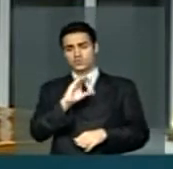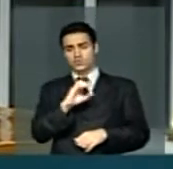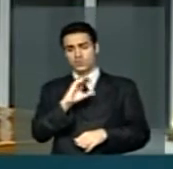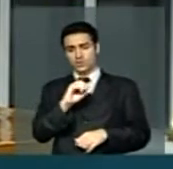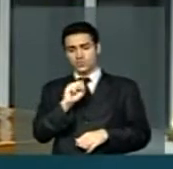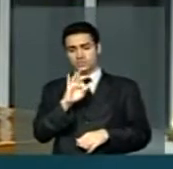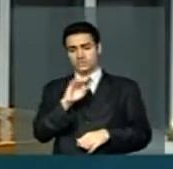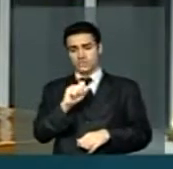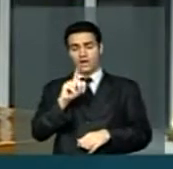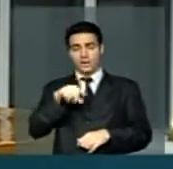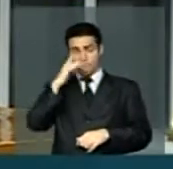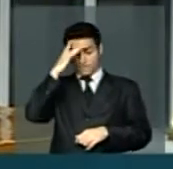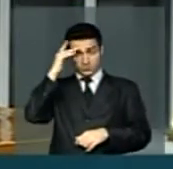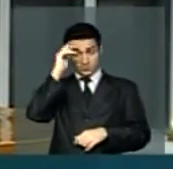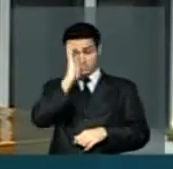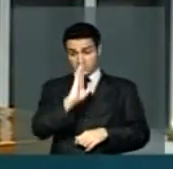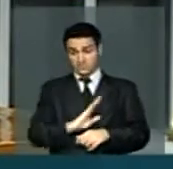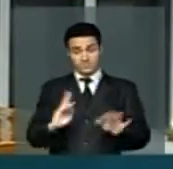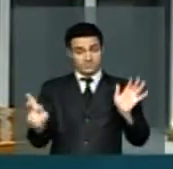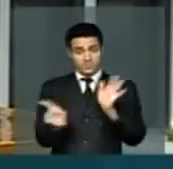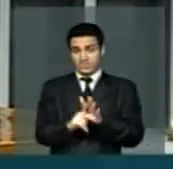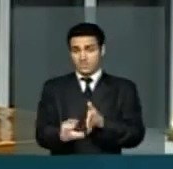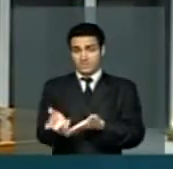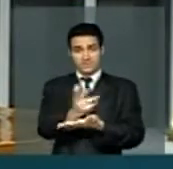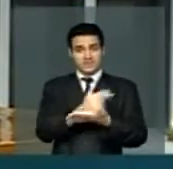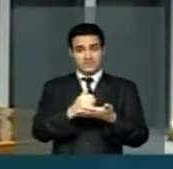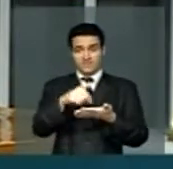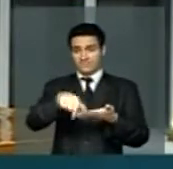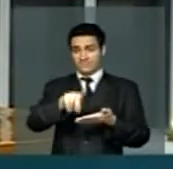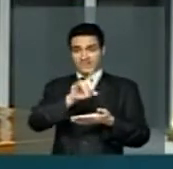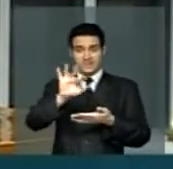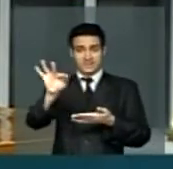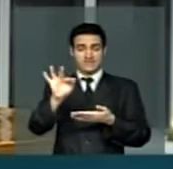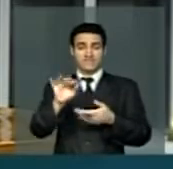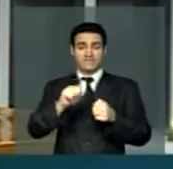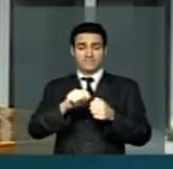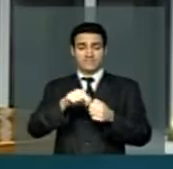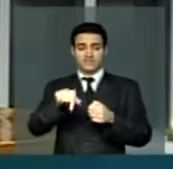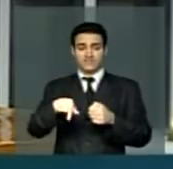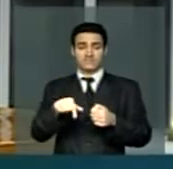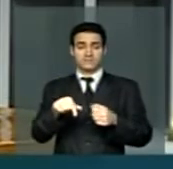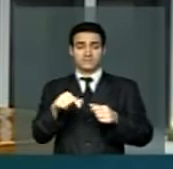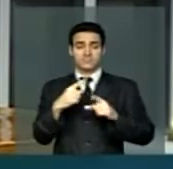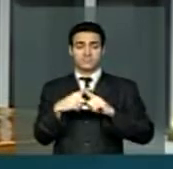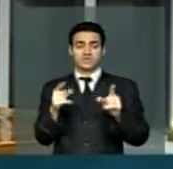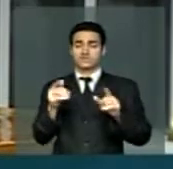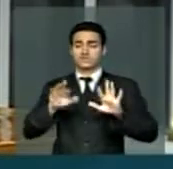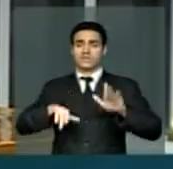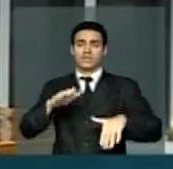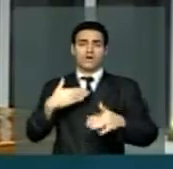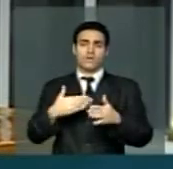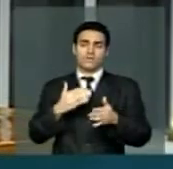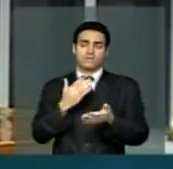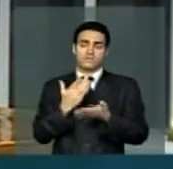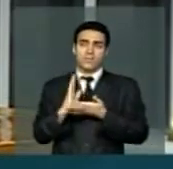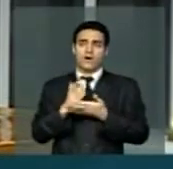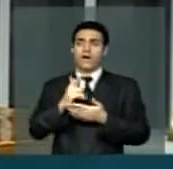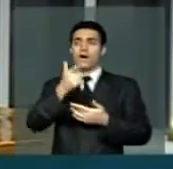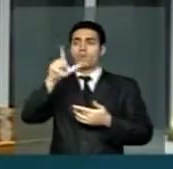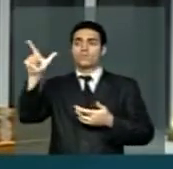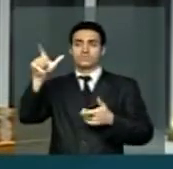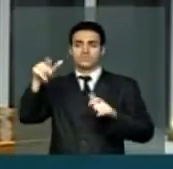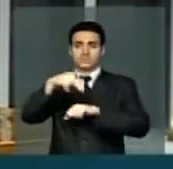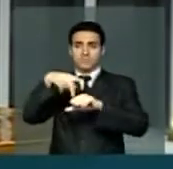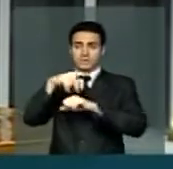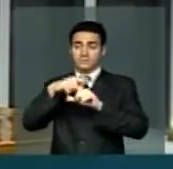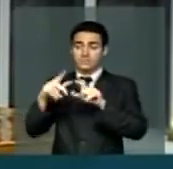pelas mãos de brasileiros e às vezes até de brasilienses, portanto não é a fronteira de onde sai o conhecimento, mas a natureza